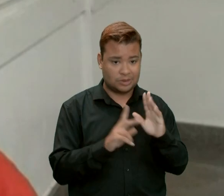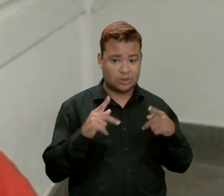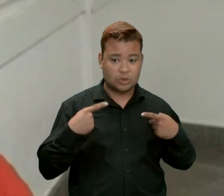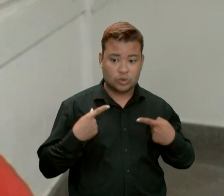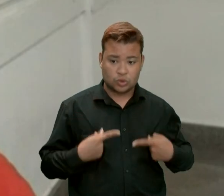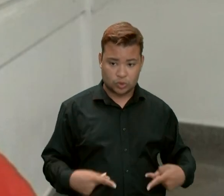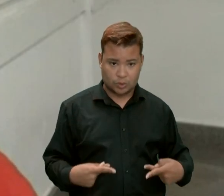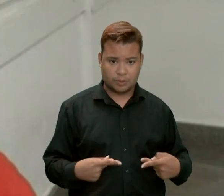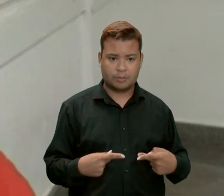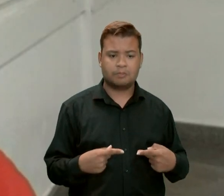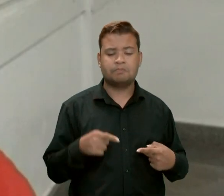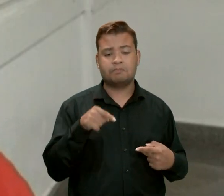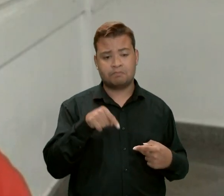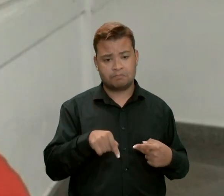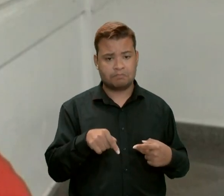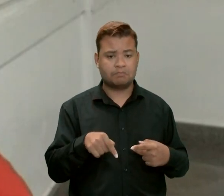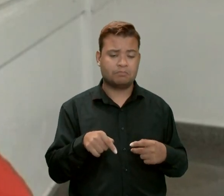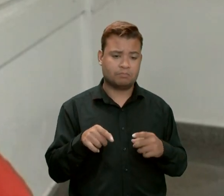nessa